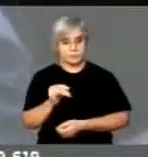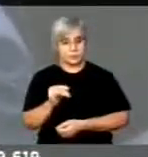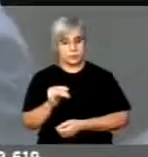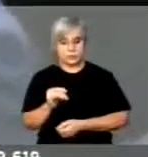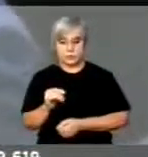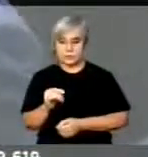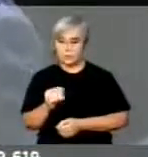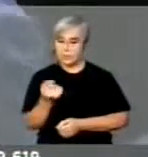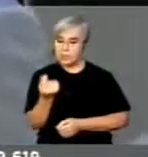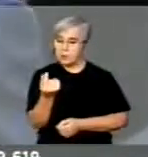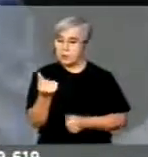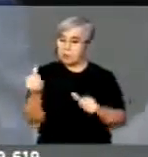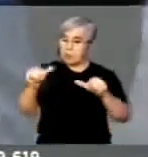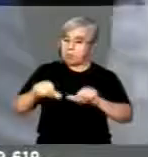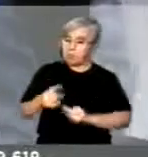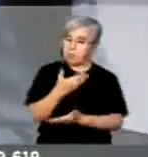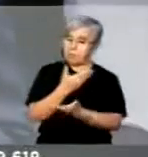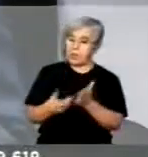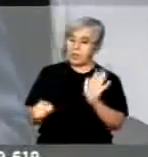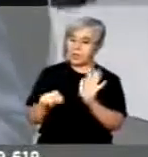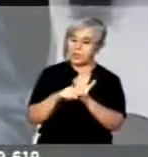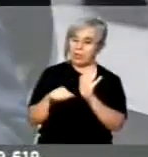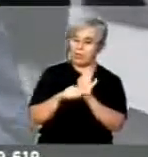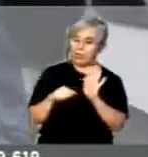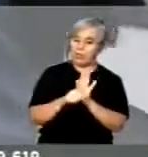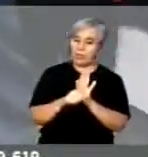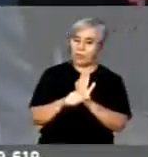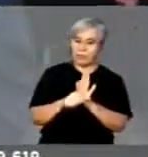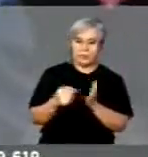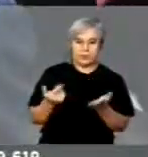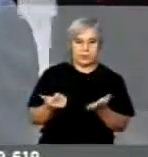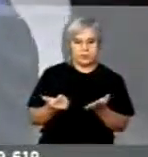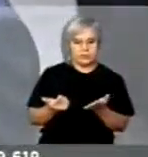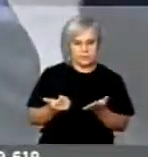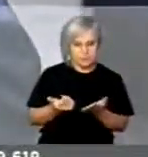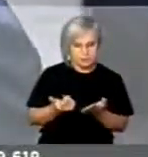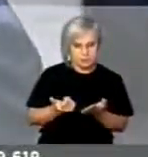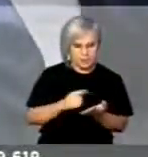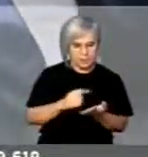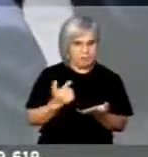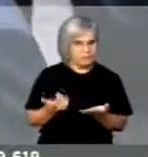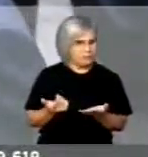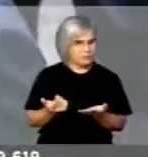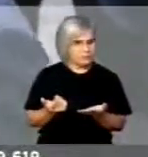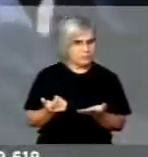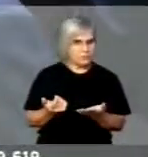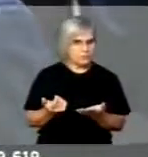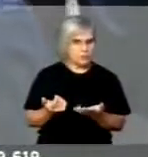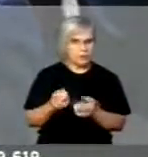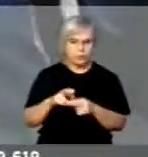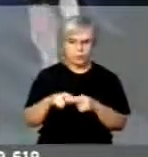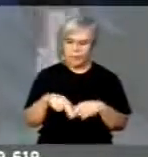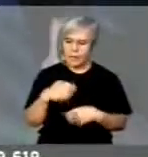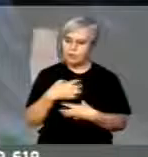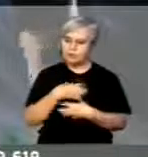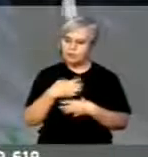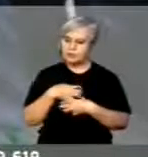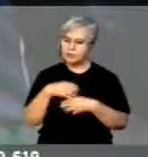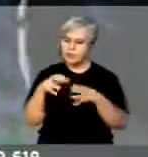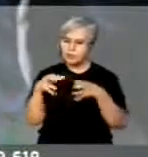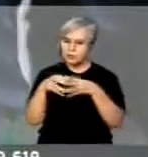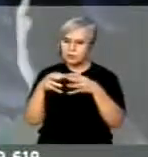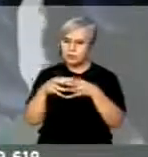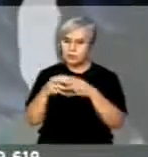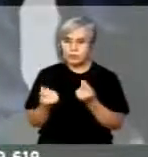déficit existe no Brasil, se um grande desequilíbrio fiscal, ele está proveniente exatamente da forma que o setor financeiro